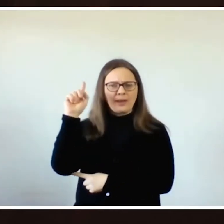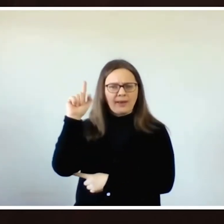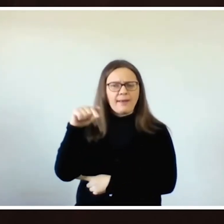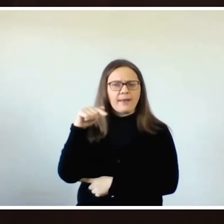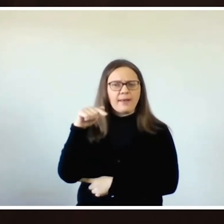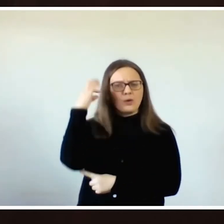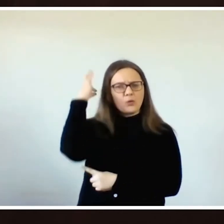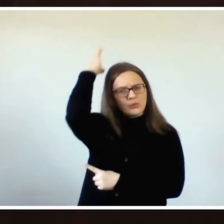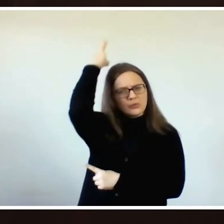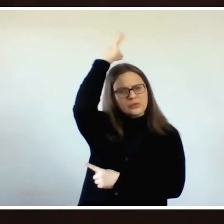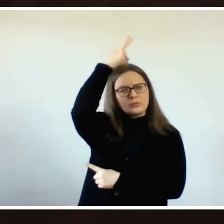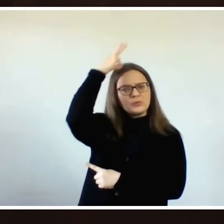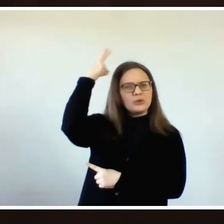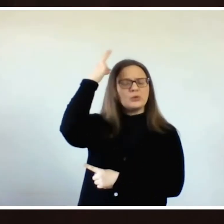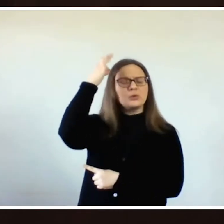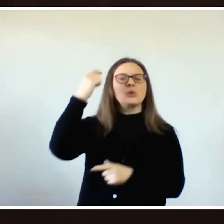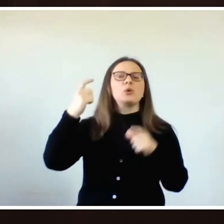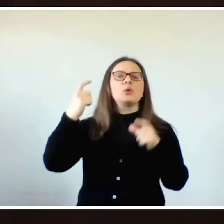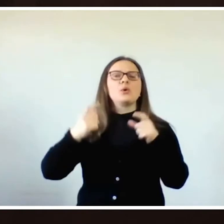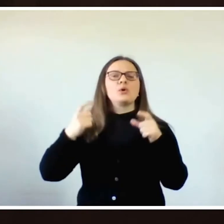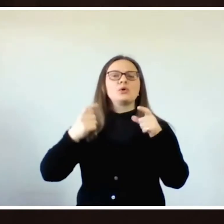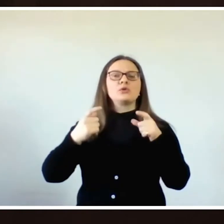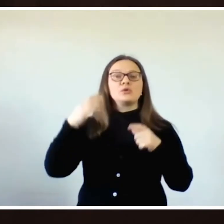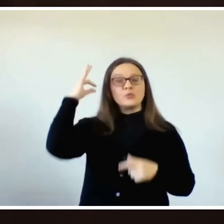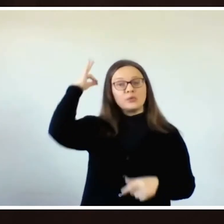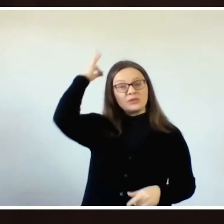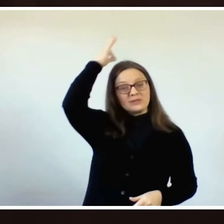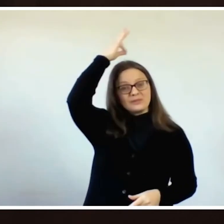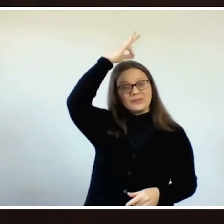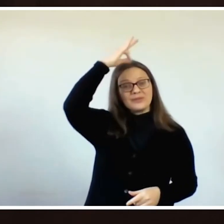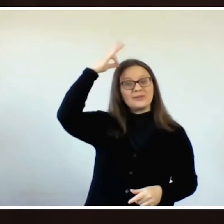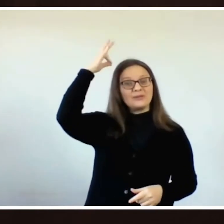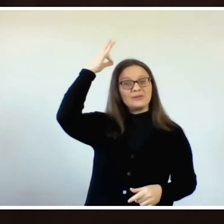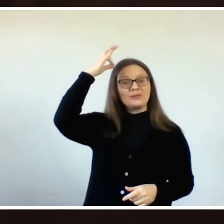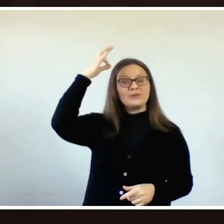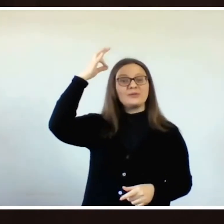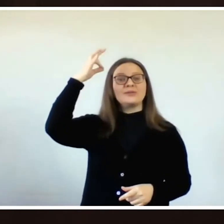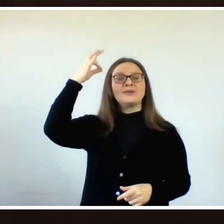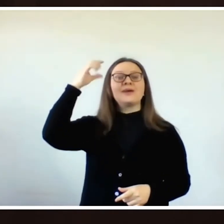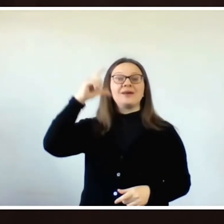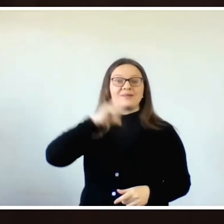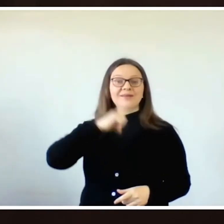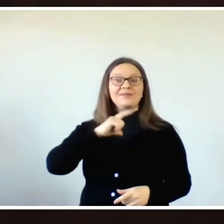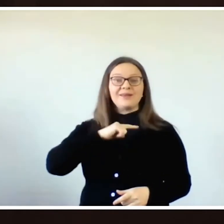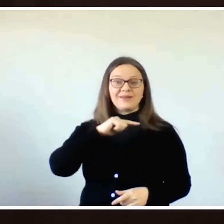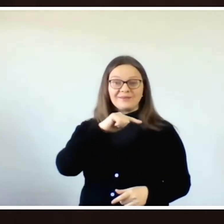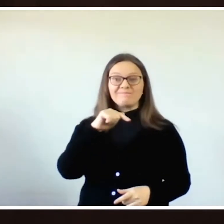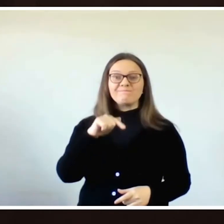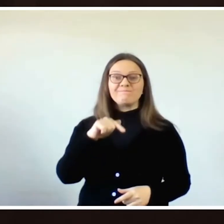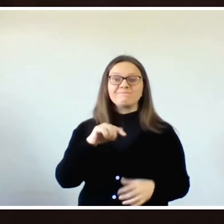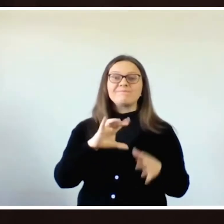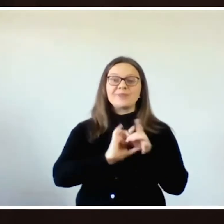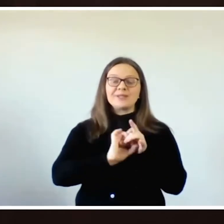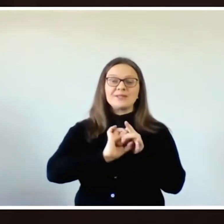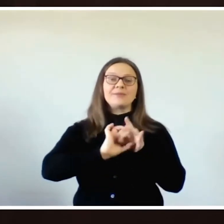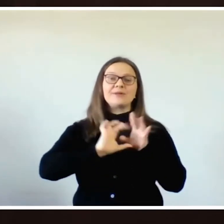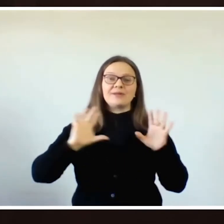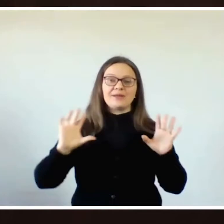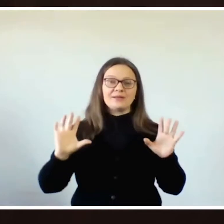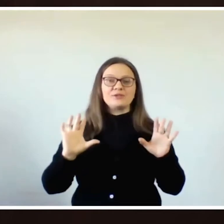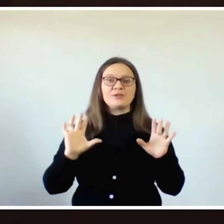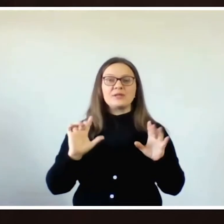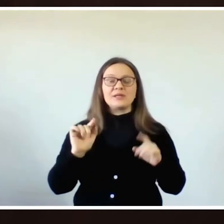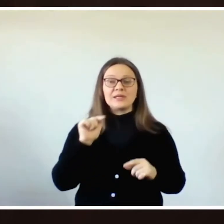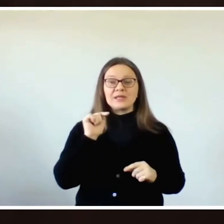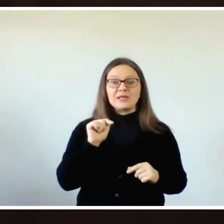onde está o Espírito do Senhor, aí há liberdade. Neste contexto, esse Senhor é o Filho, é o nosso